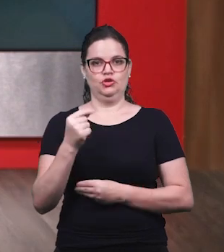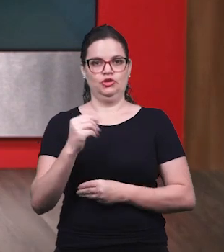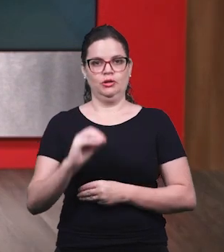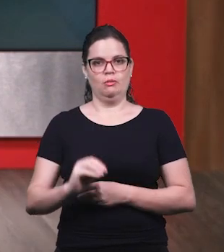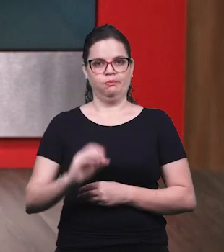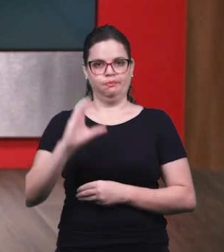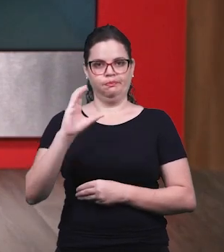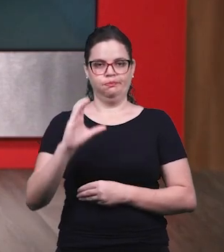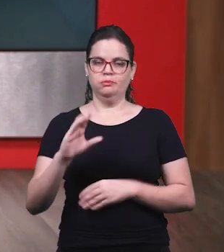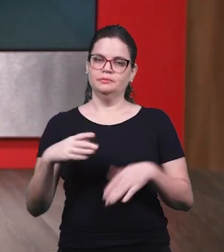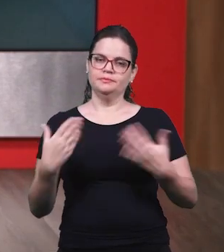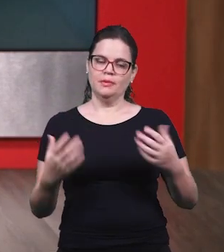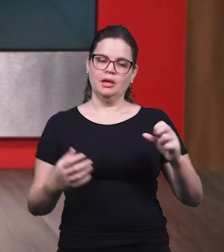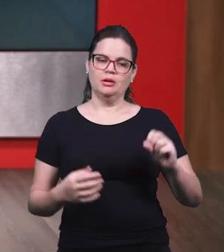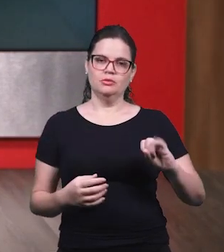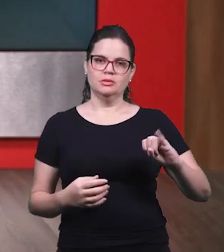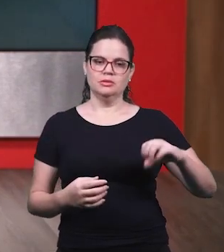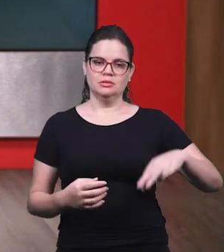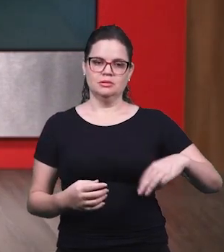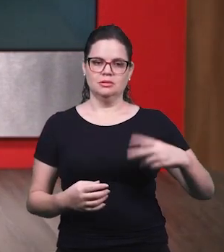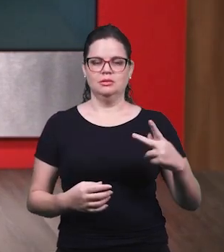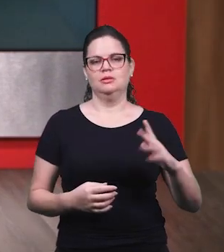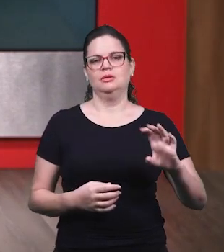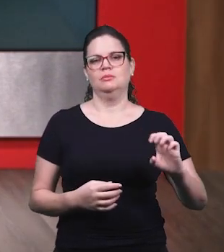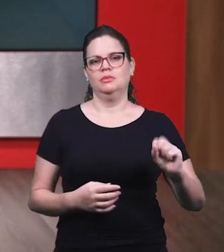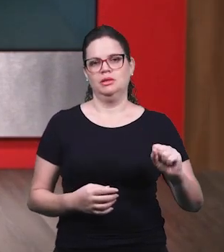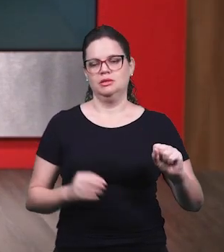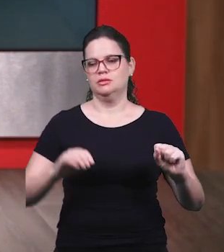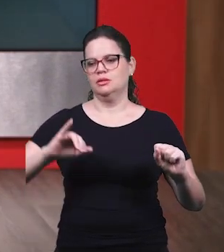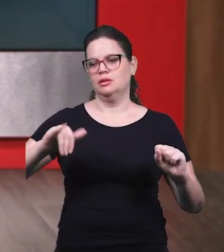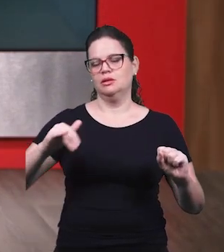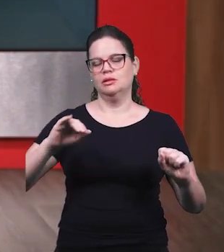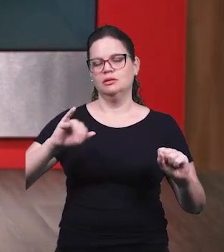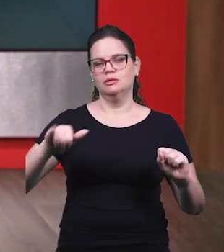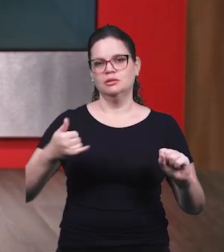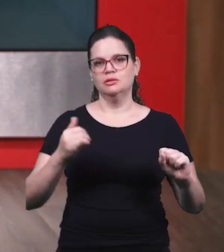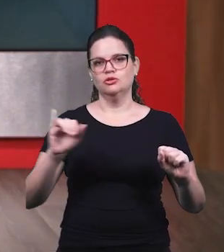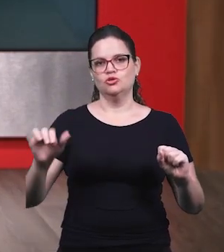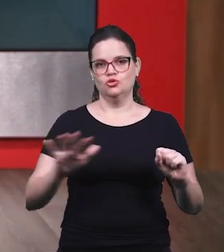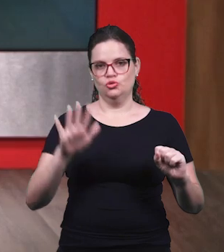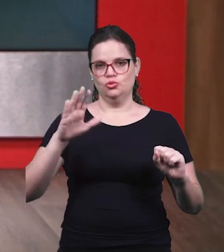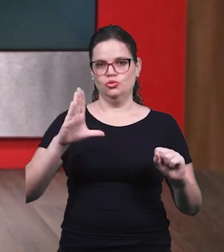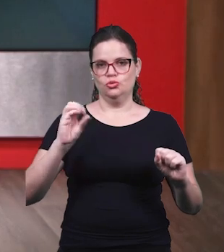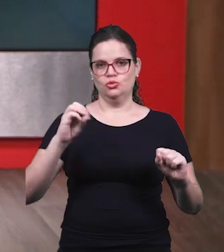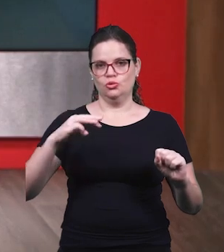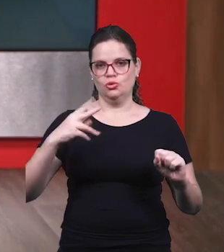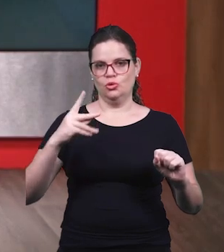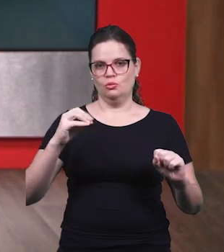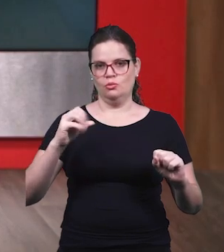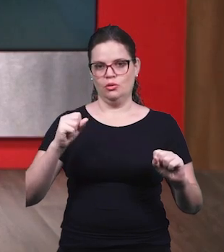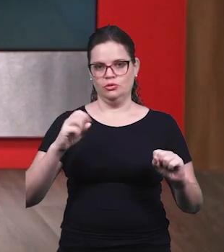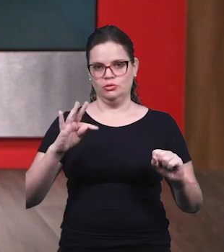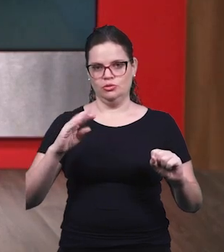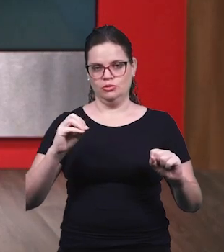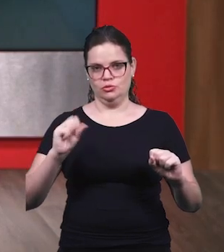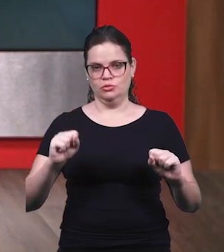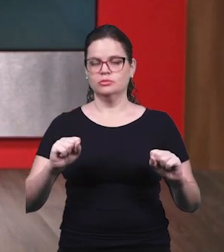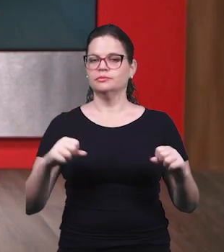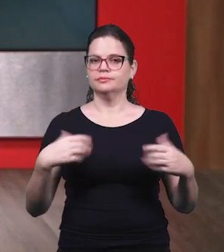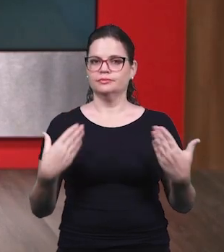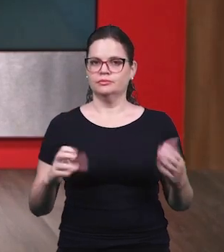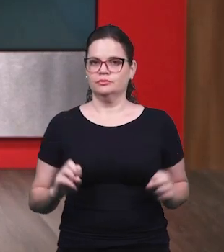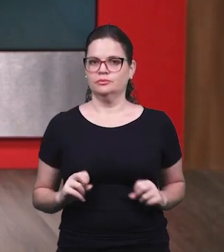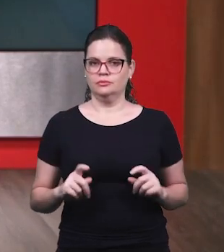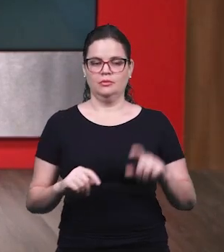juros simples e juros compostos. Então, a palavra juros é correta, mas há também